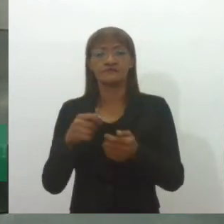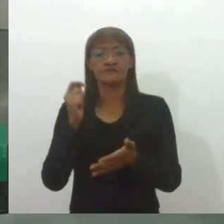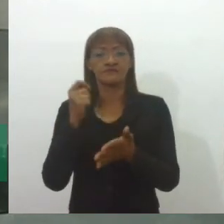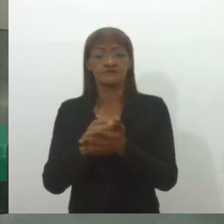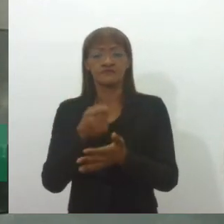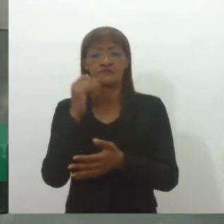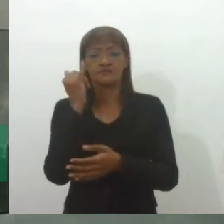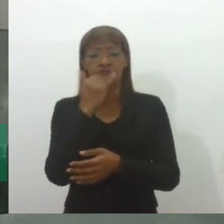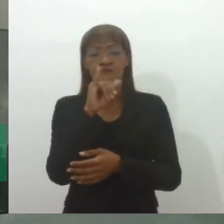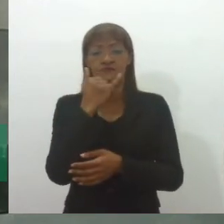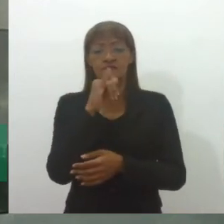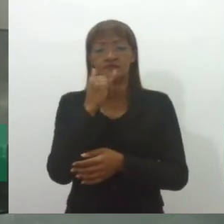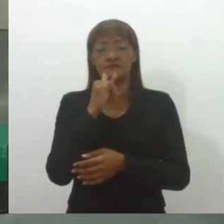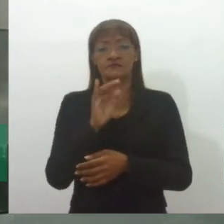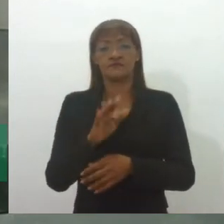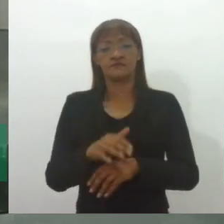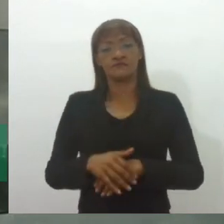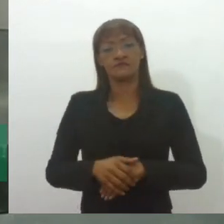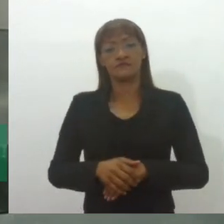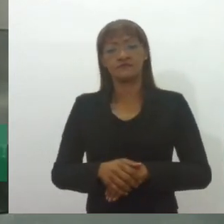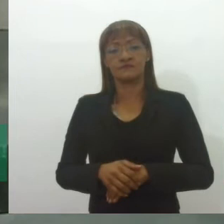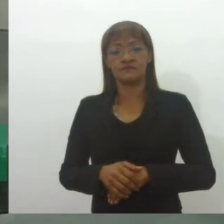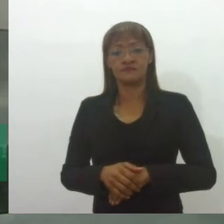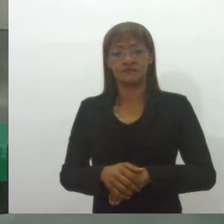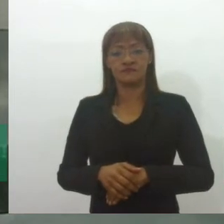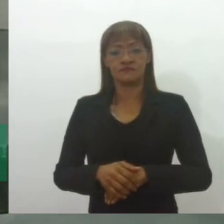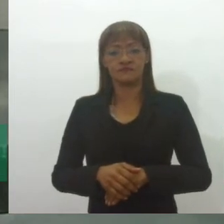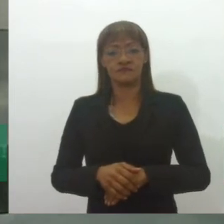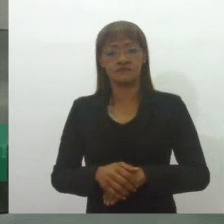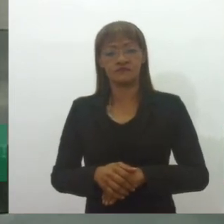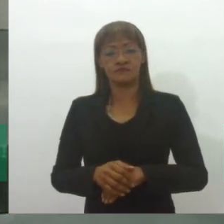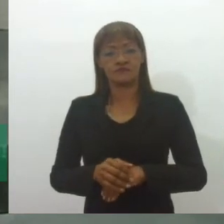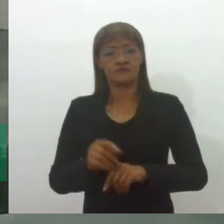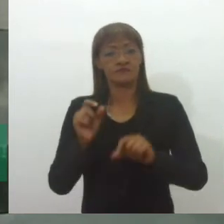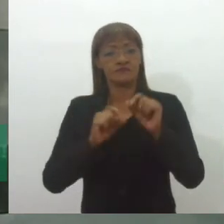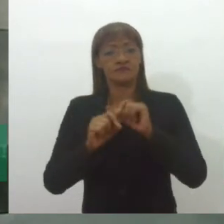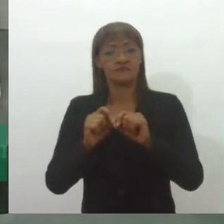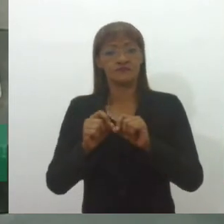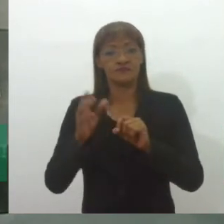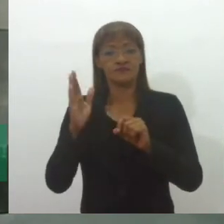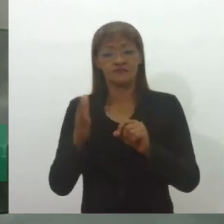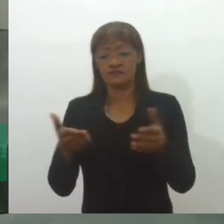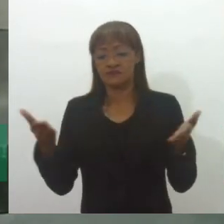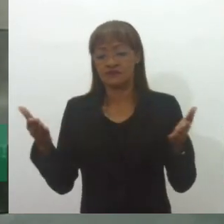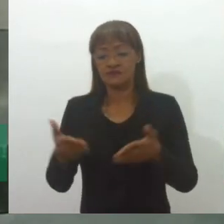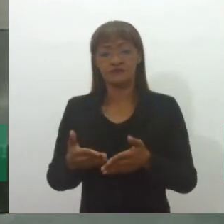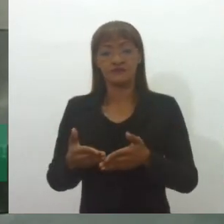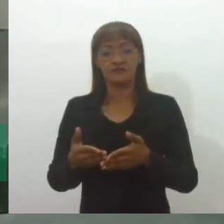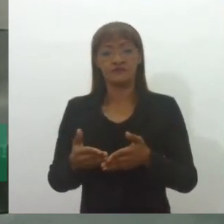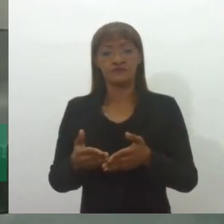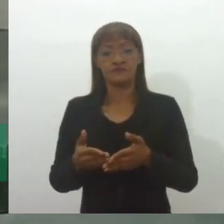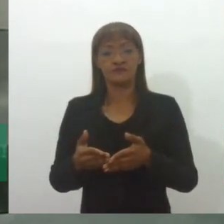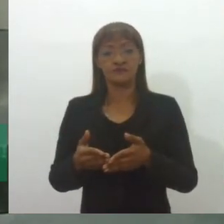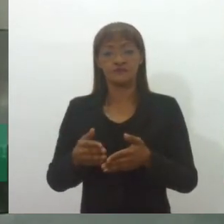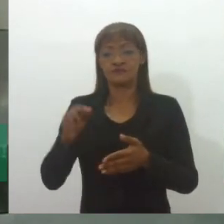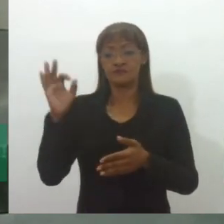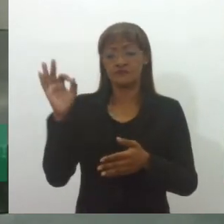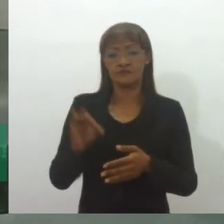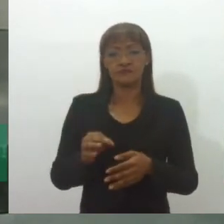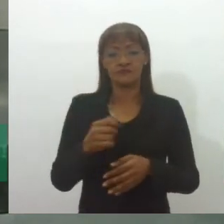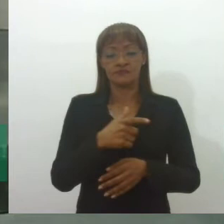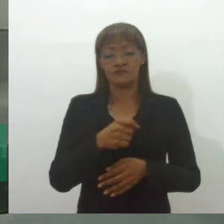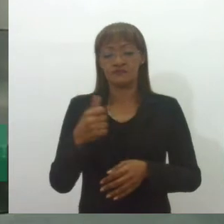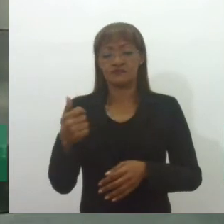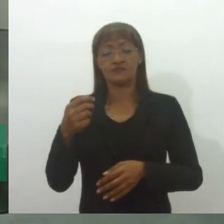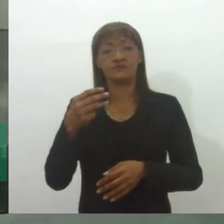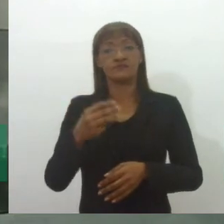né, que diz respeito à evolução das tarifas que a partir de 2013 cresceram